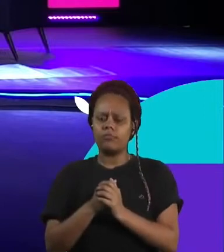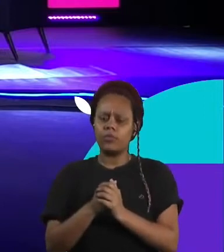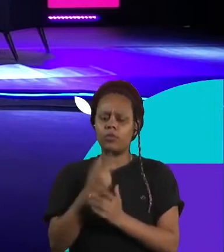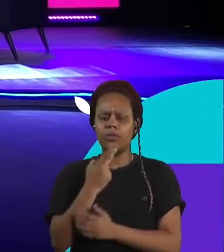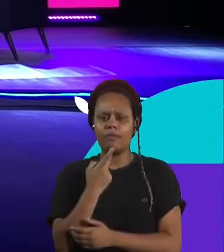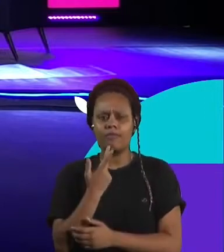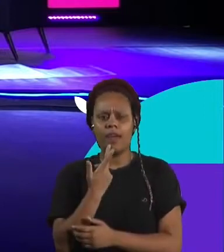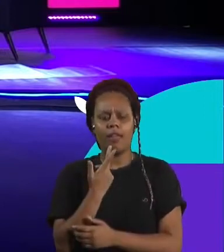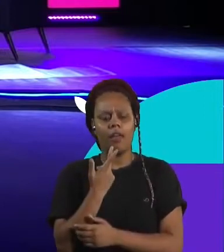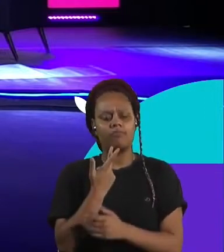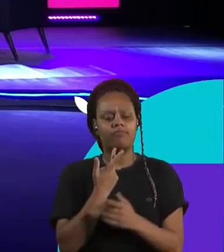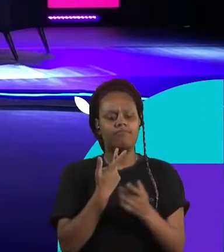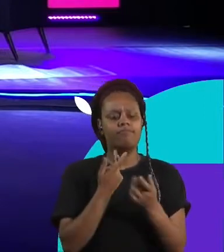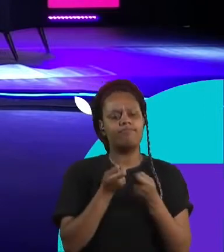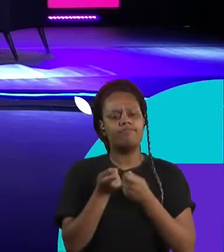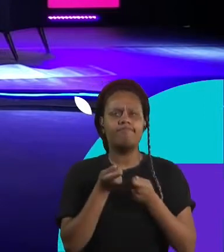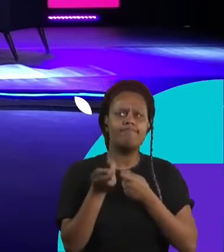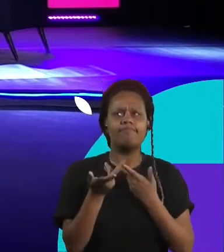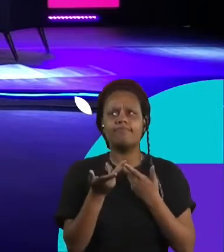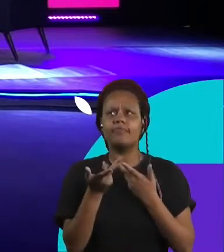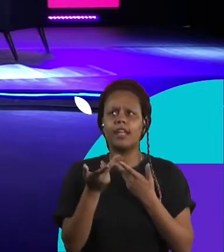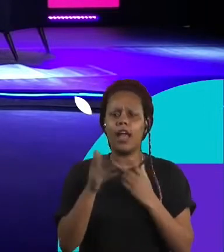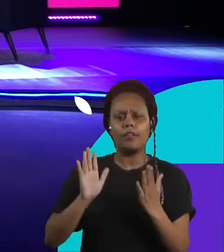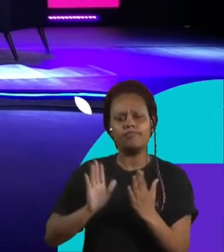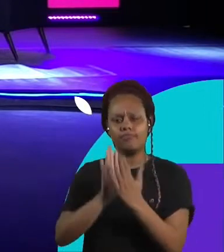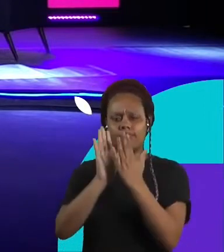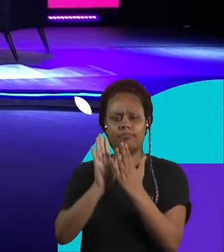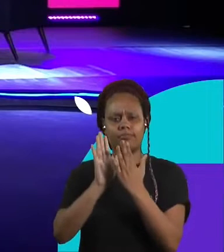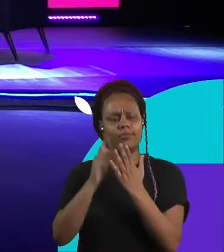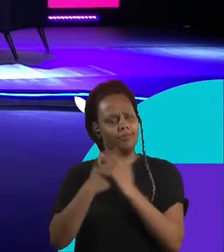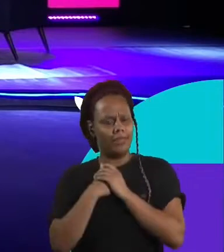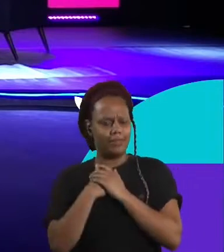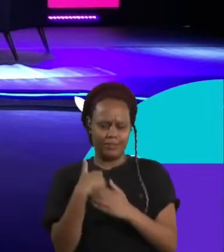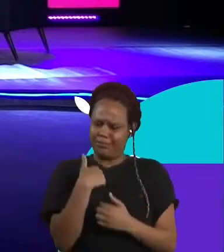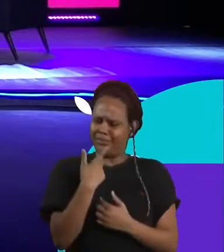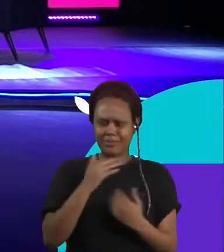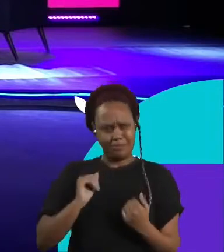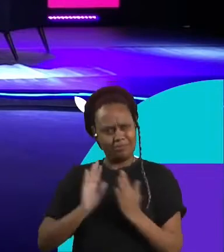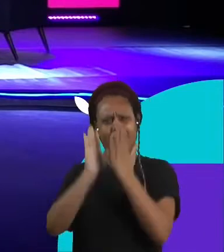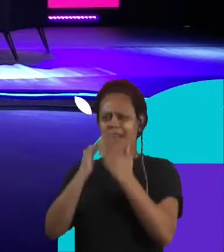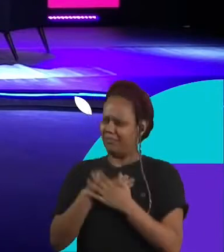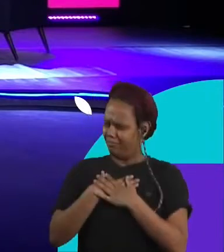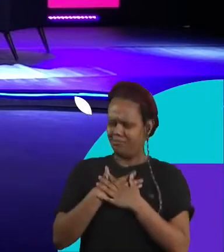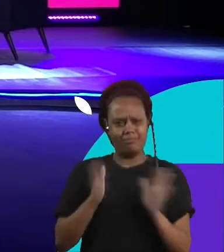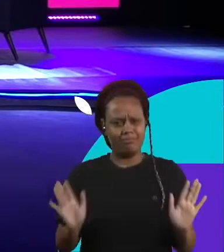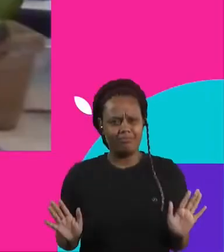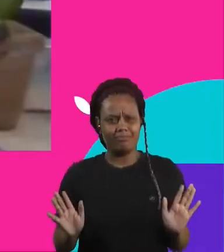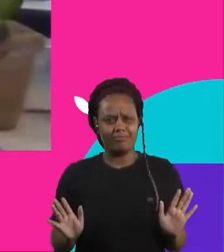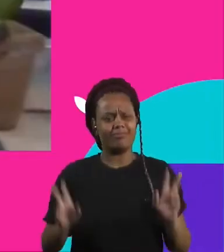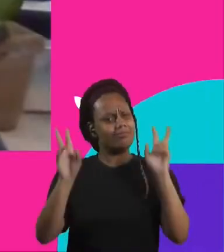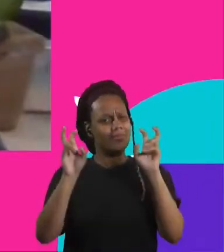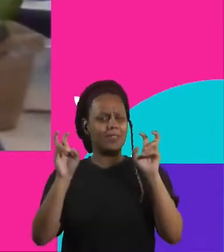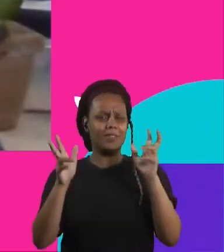mensuração de impacto, dá um medo, não sei vocês, mas toda vez, eu trabalhei por 8 anos com avaliação, toda vez que alguém pedia uma avaliação de impacto,